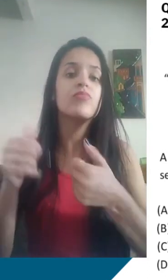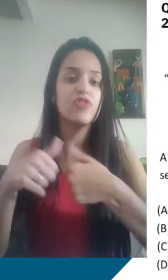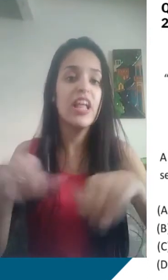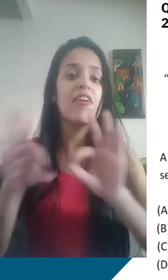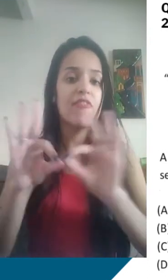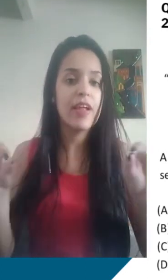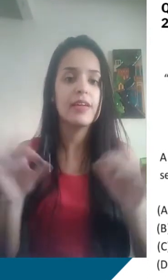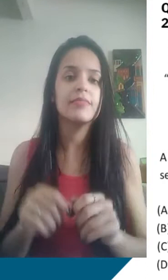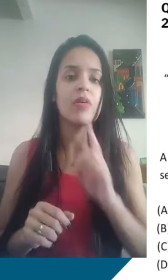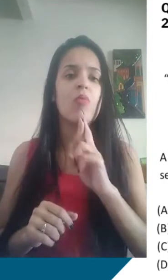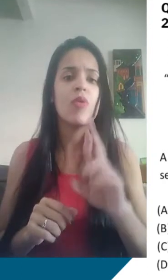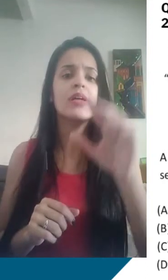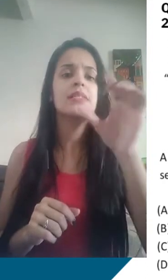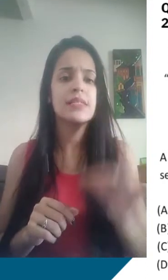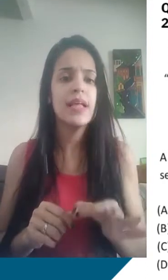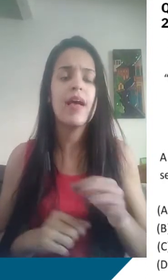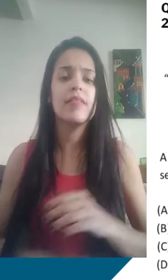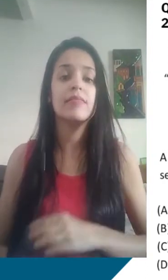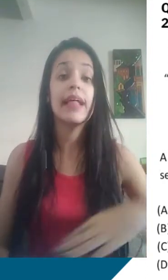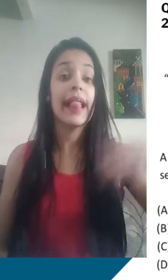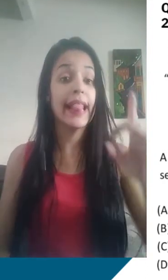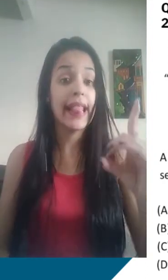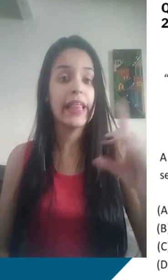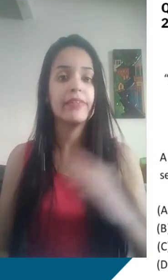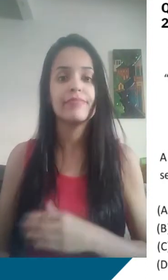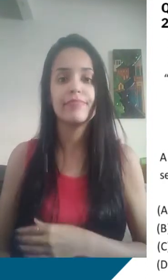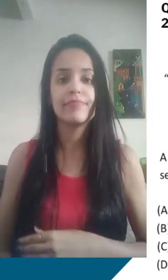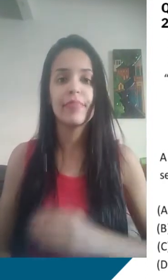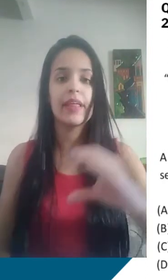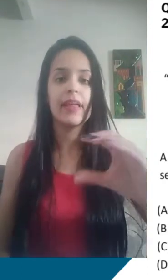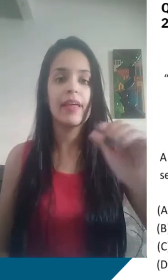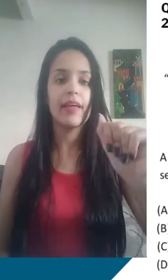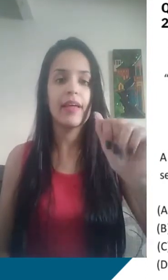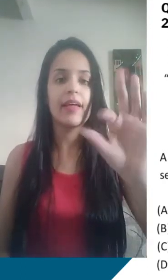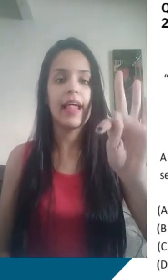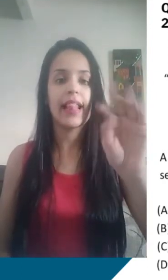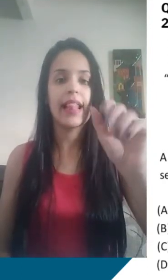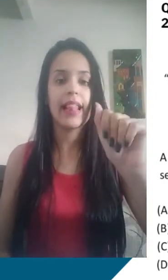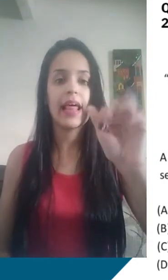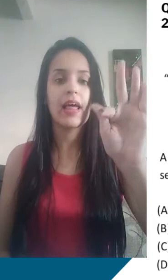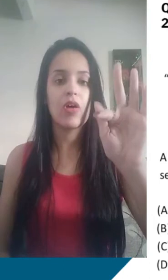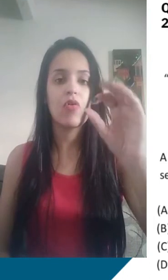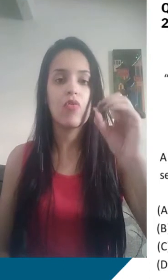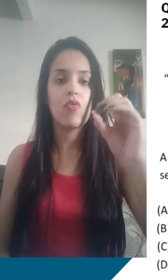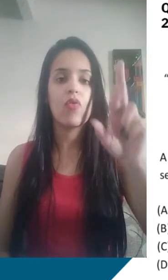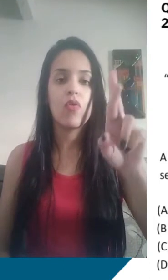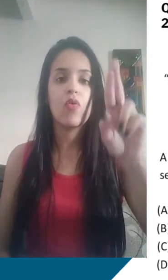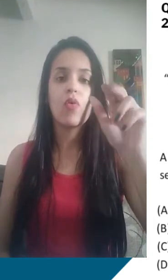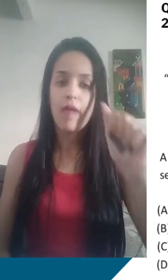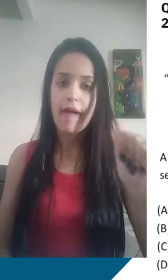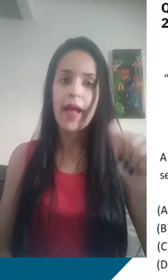listadas. A opção correta é a letra D, catáfora, uma vez que esta constitui mecanismo de coesão